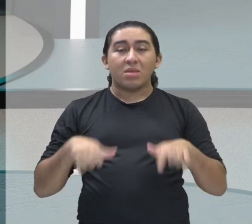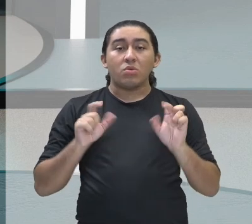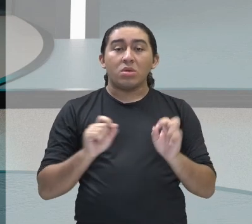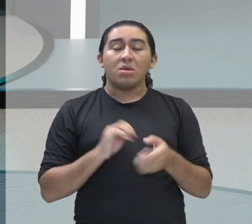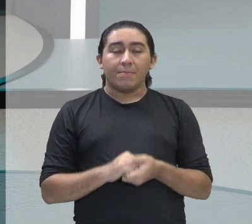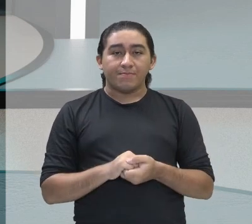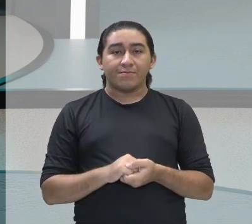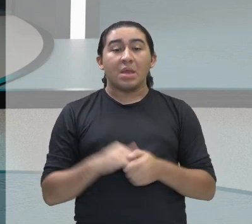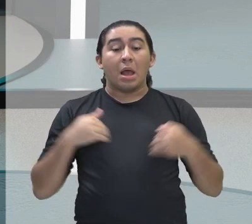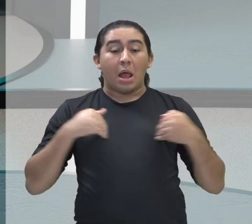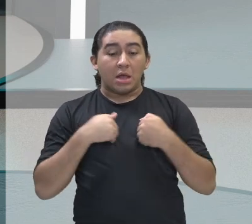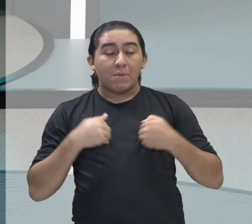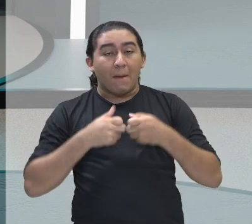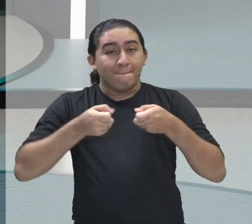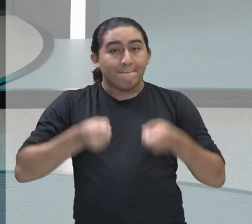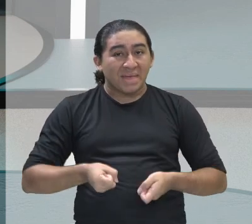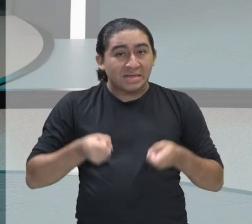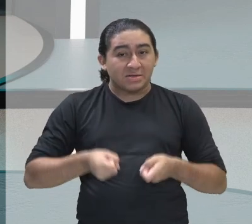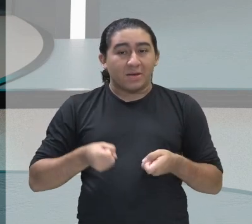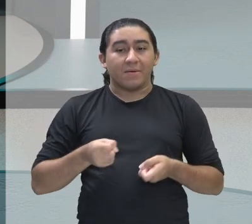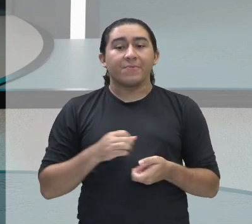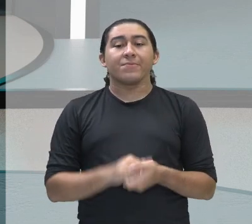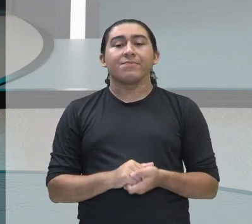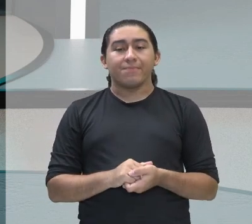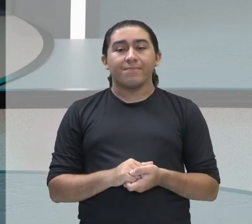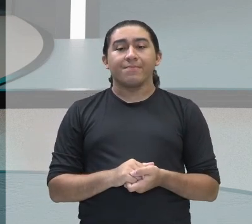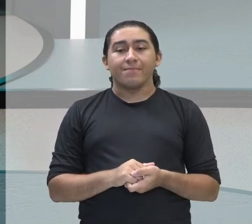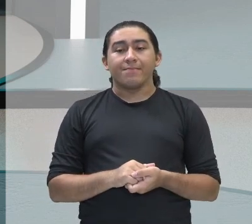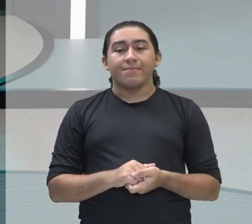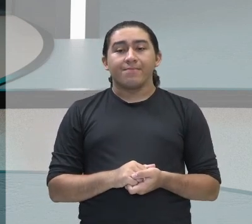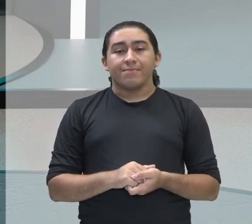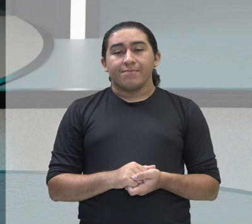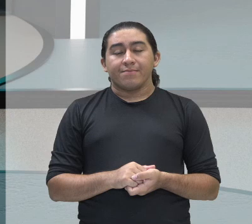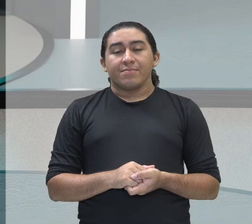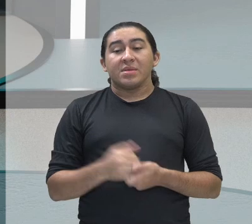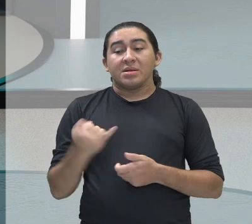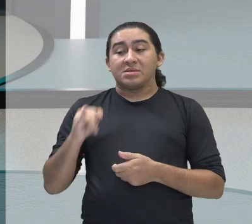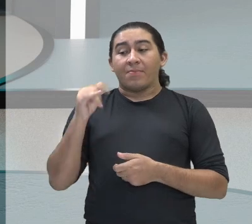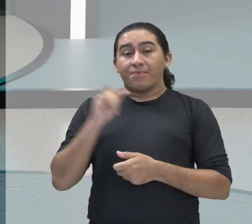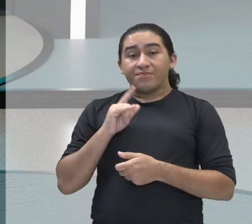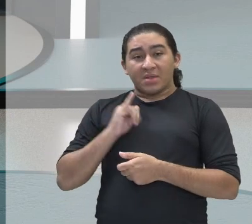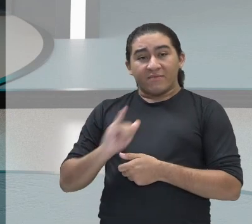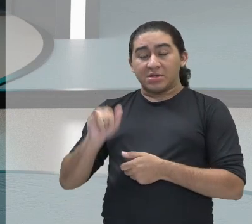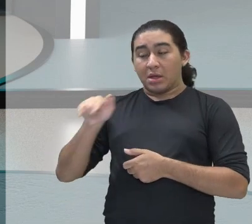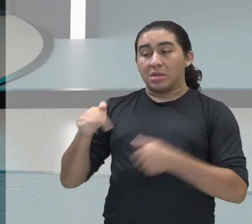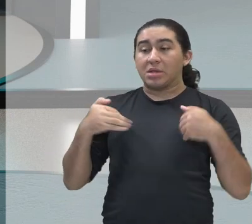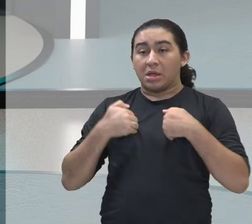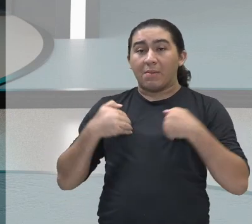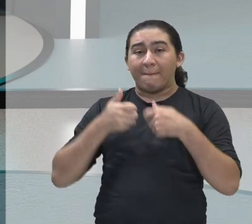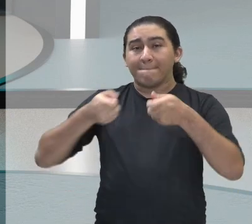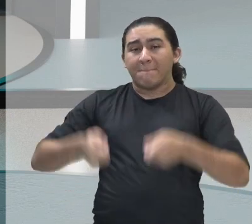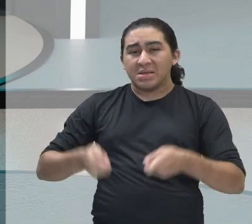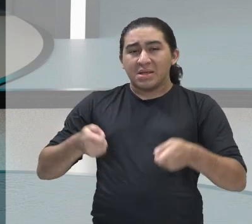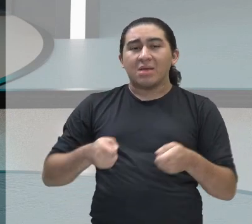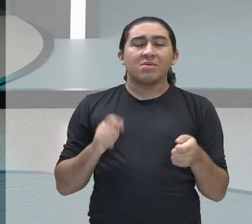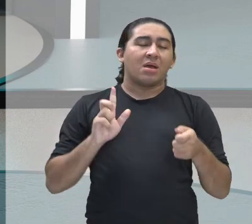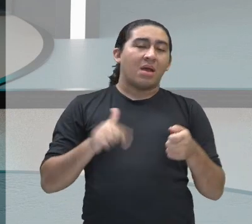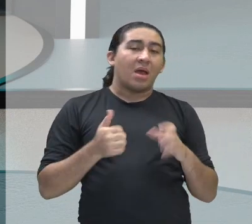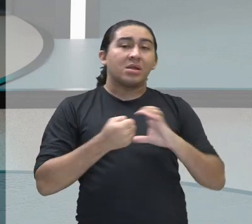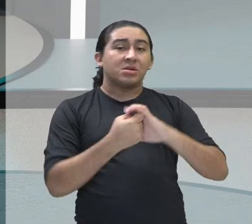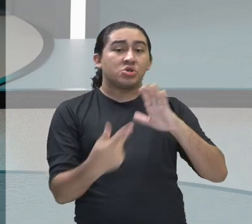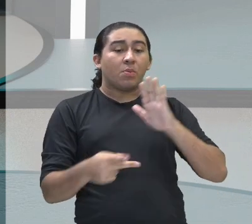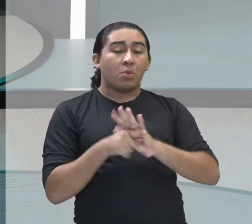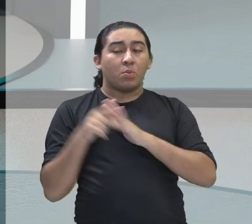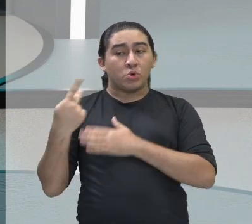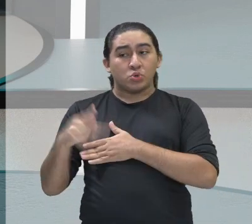pesado. Então, estou qualificando aqui, tá? Quando eu digo que a baleia é pesada, essa qualidade de ser pesada é atribuída a ela,